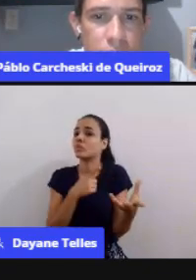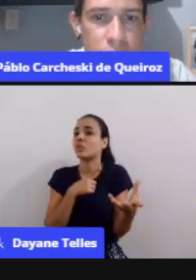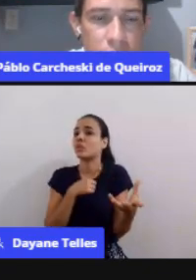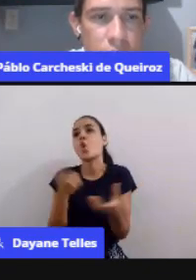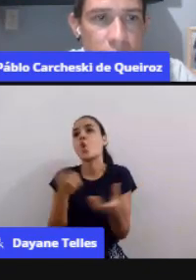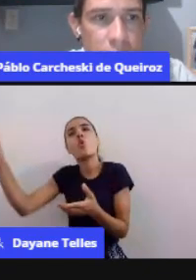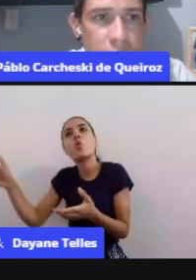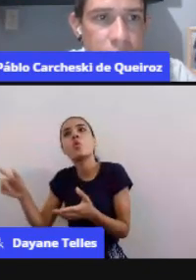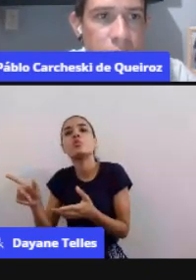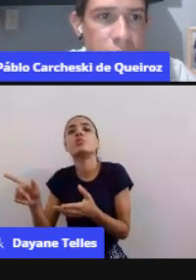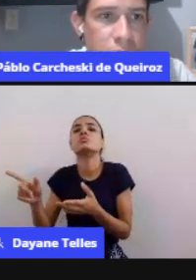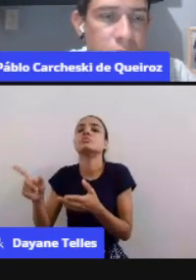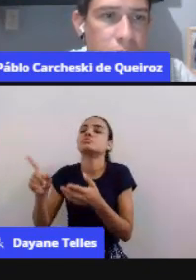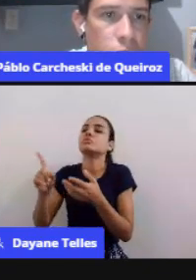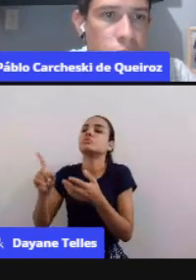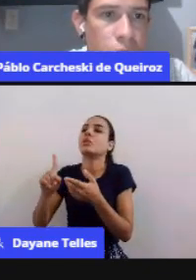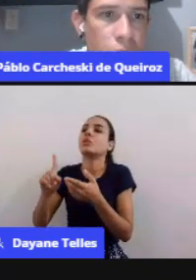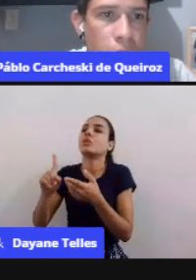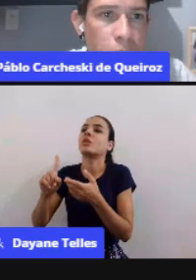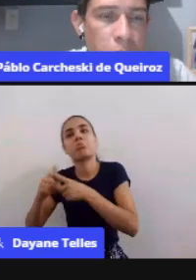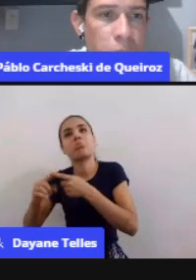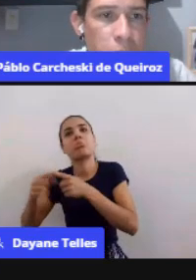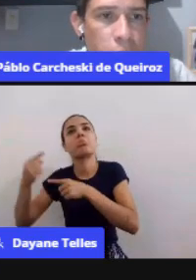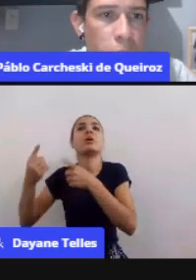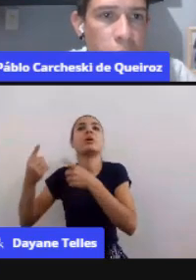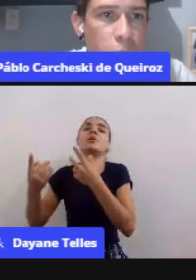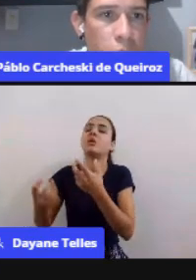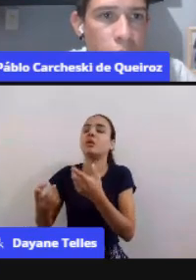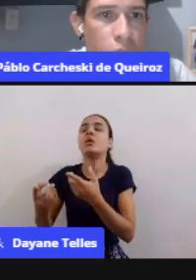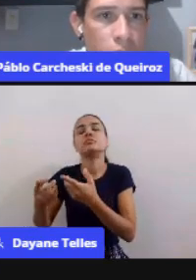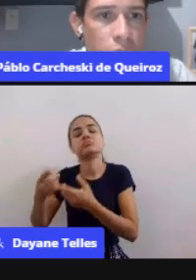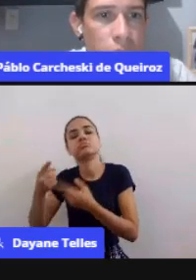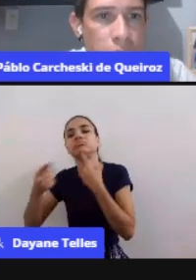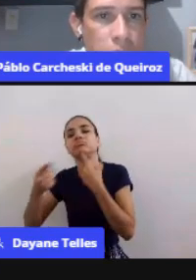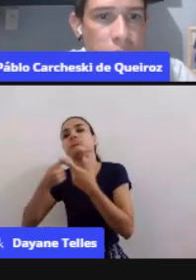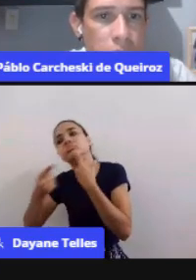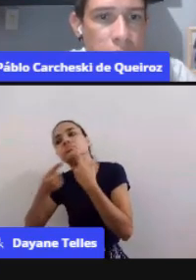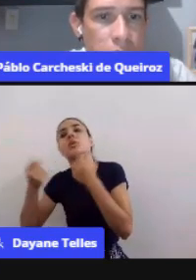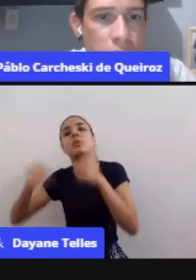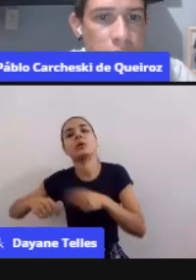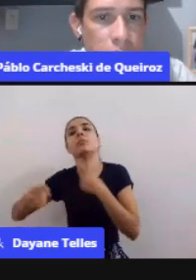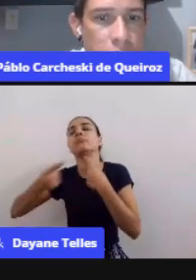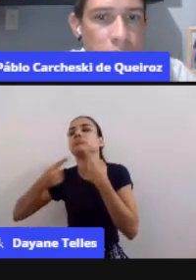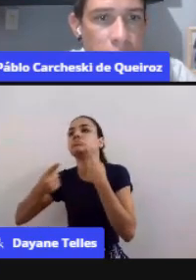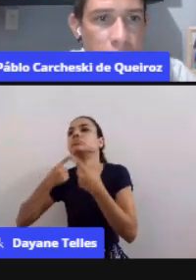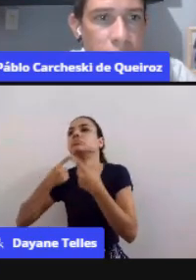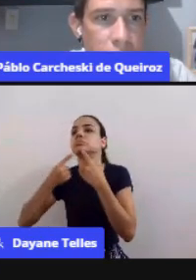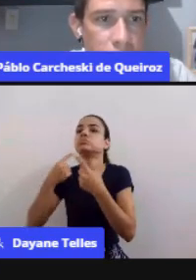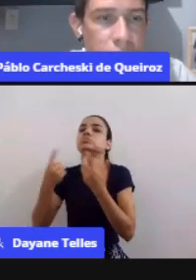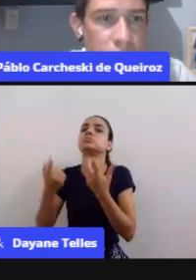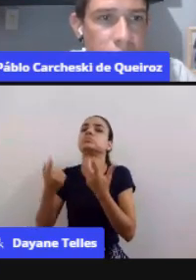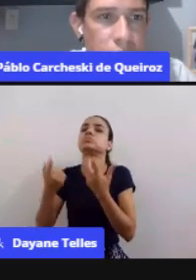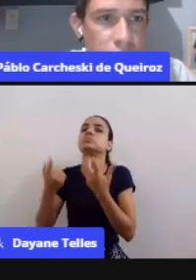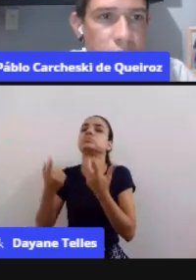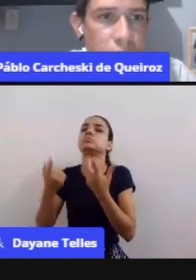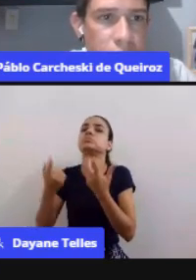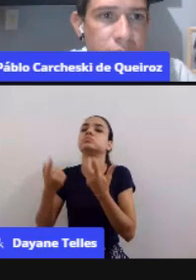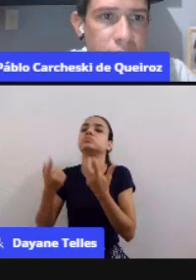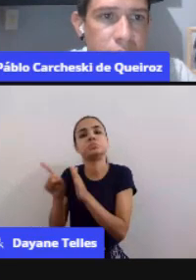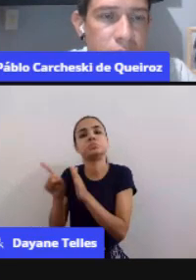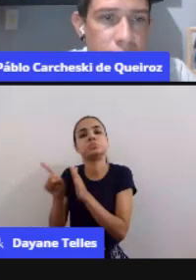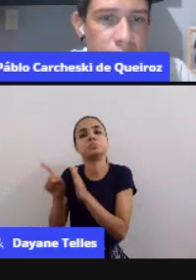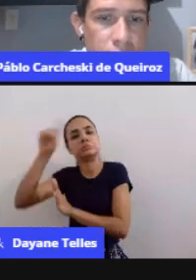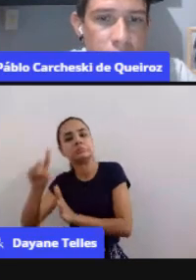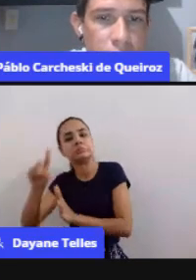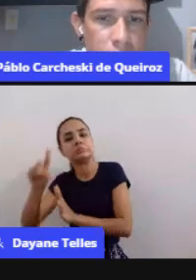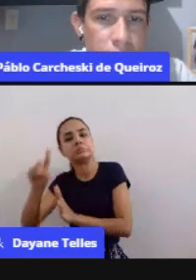há outros questionamentos que, de repente, meus próprios alunos trazem e que a gente pode fazer alguma articulação disso durante esse processo. E no meio